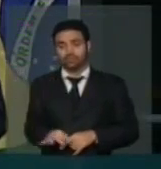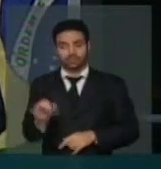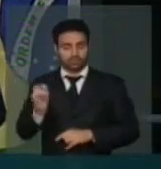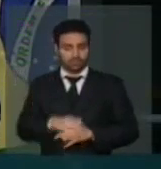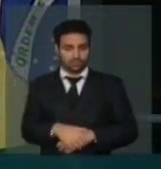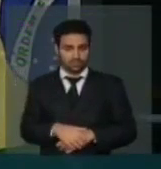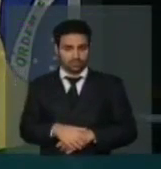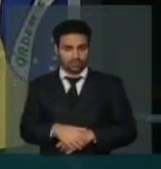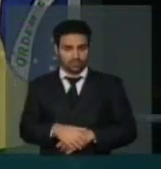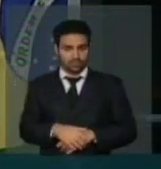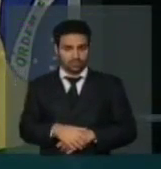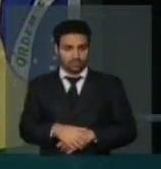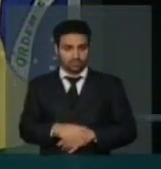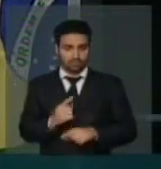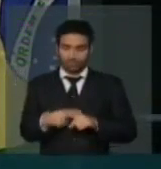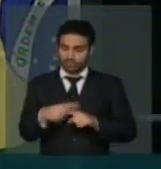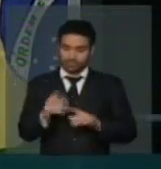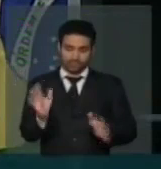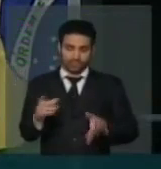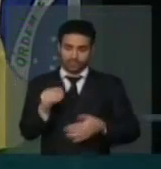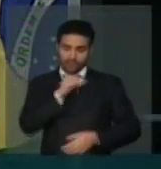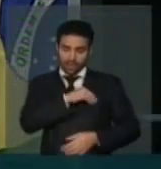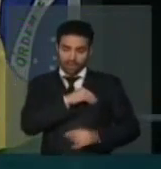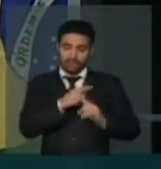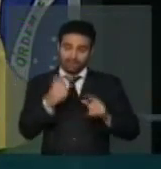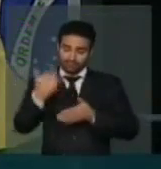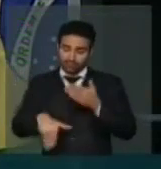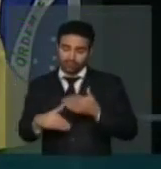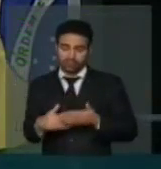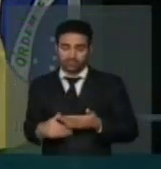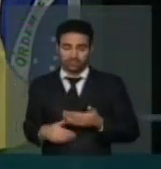cofre da União automaticamente os